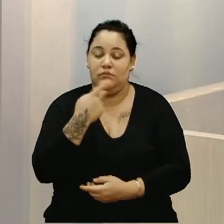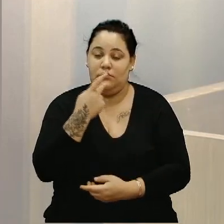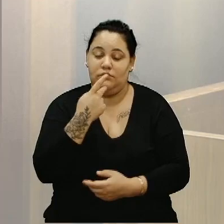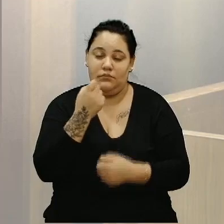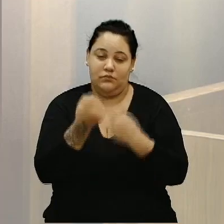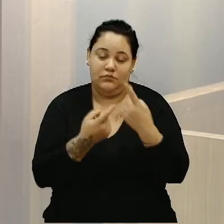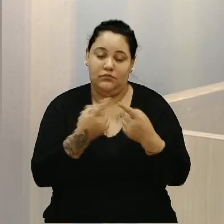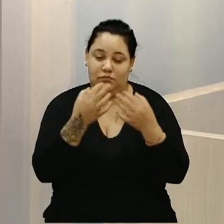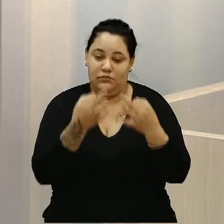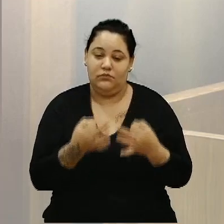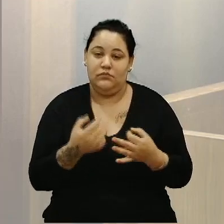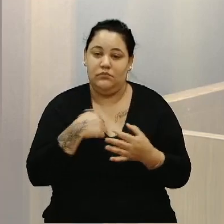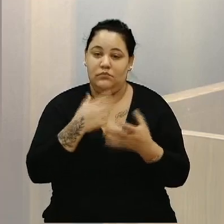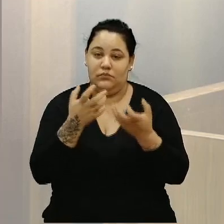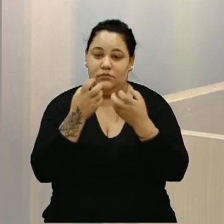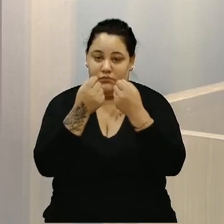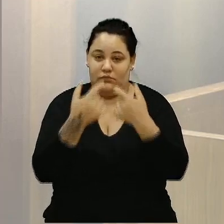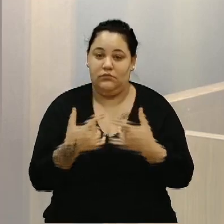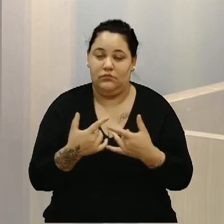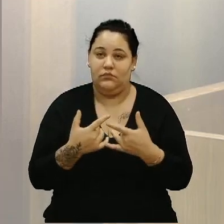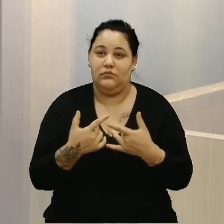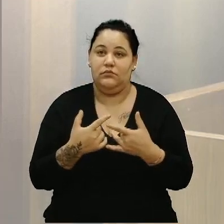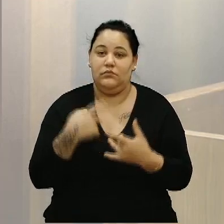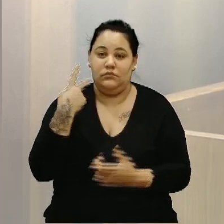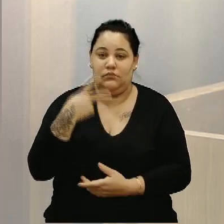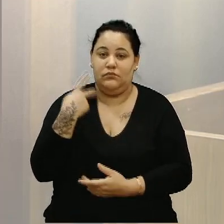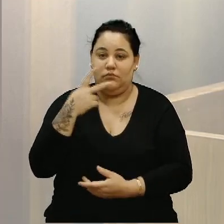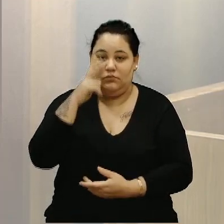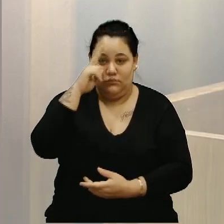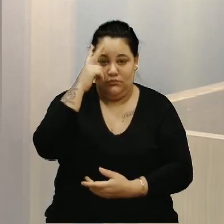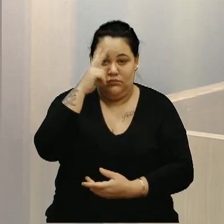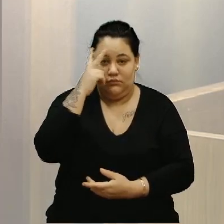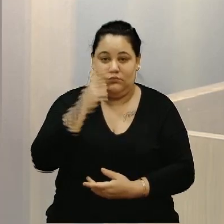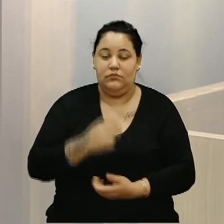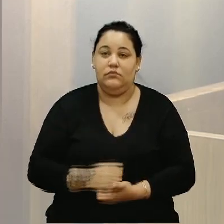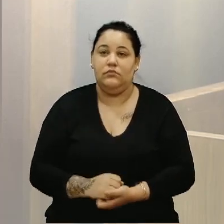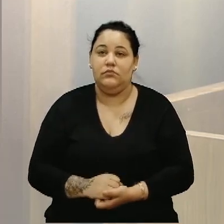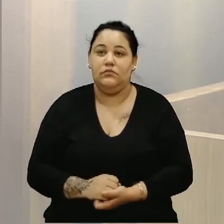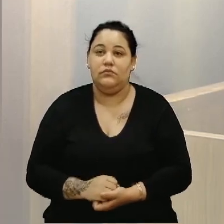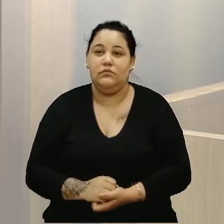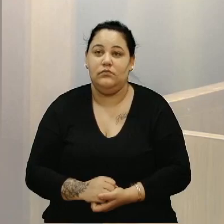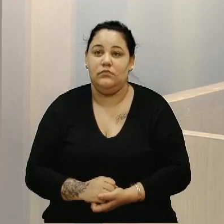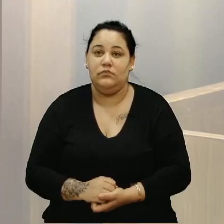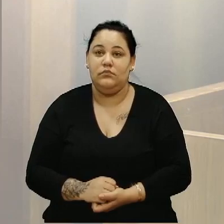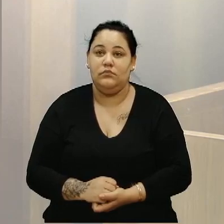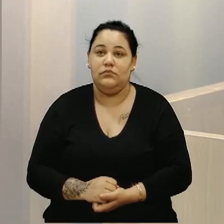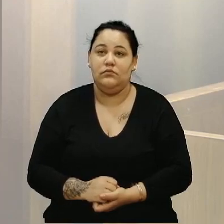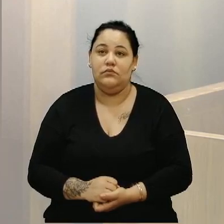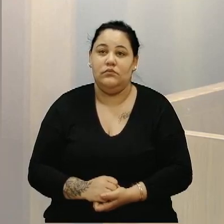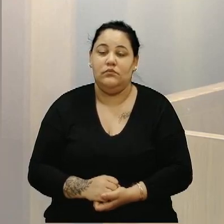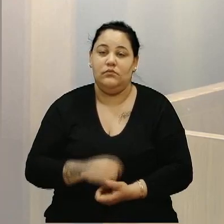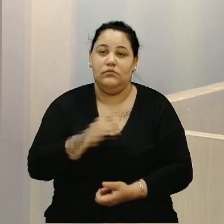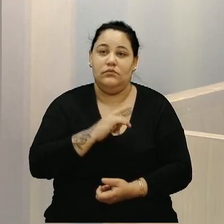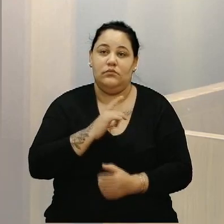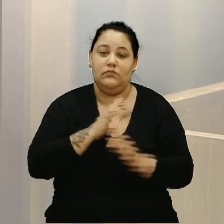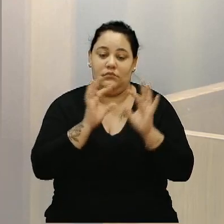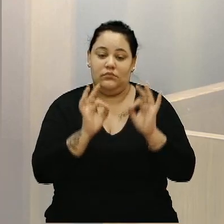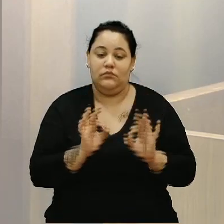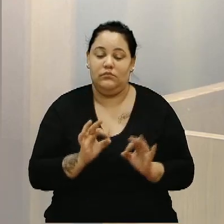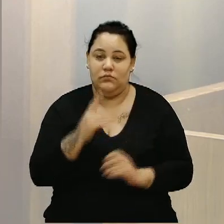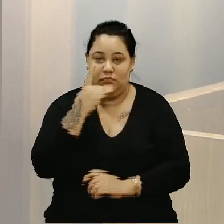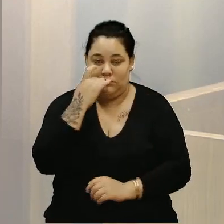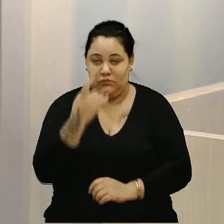relato desse assunto. O vereador Velocino, eu sei que tem uma questão que lhe interessa,